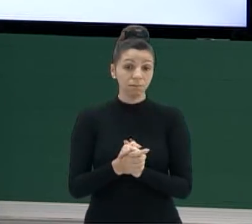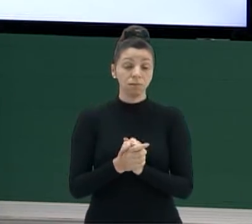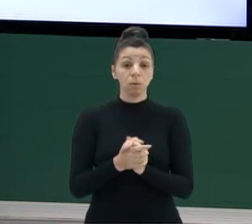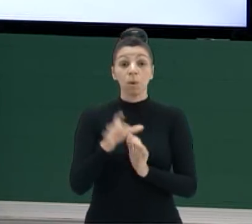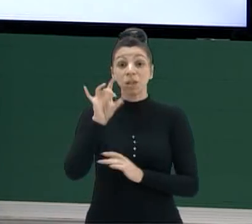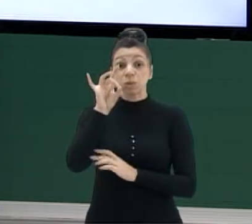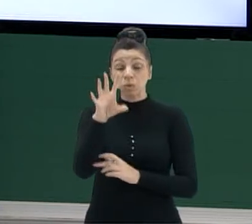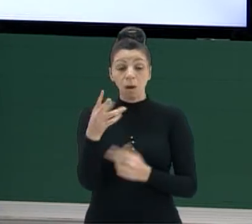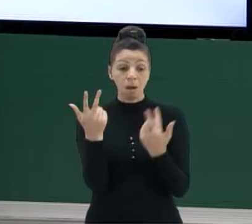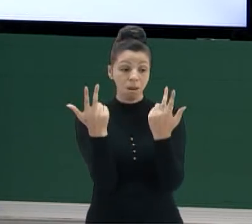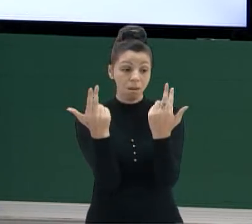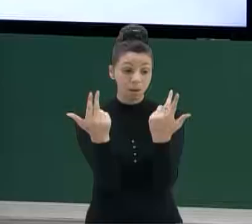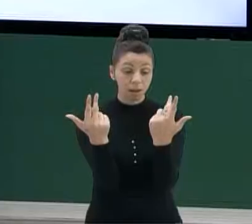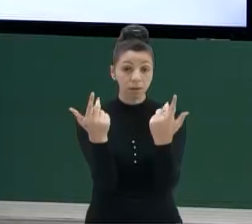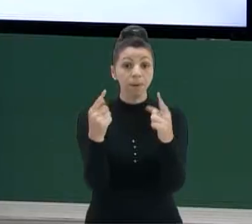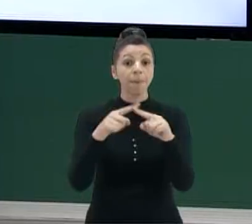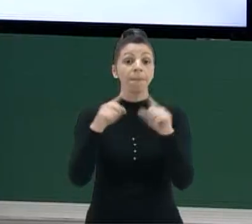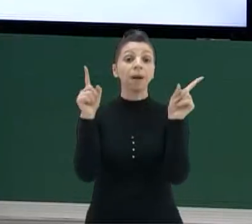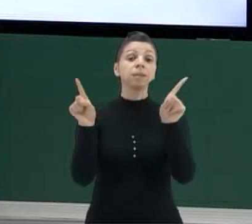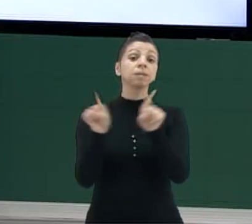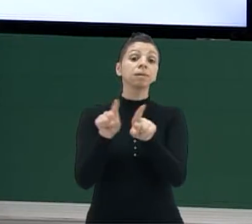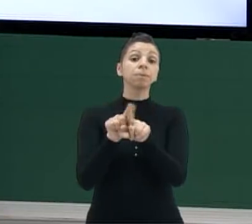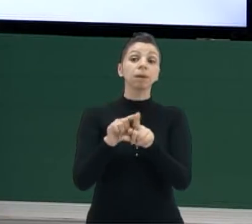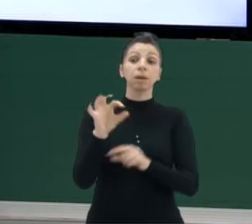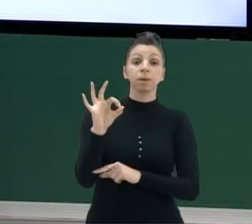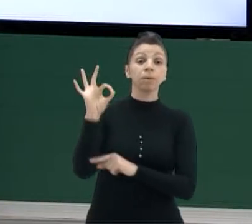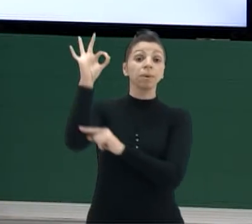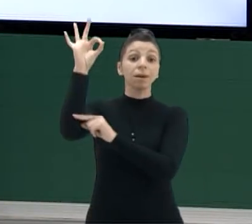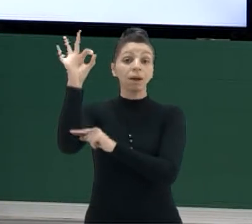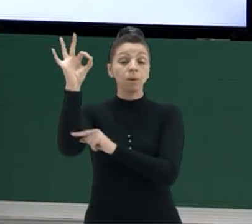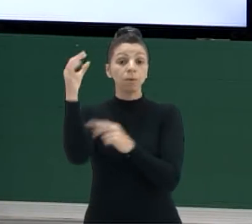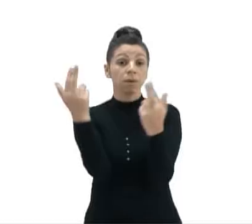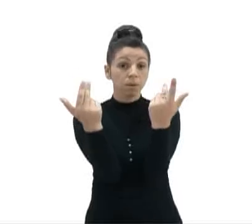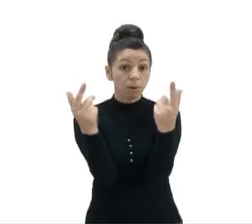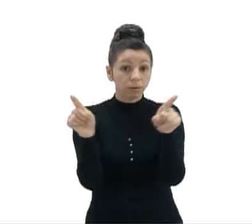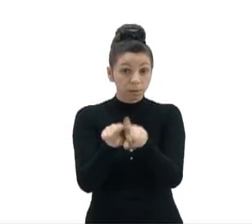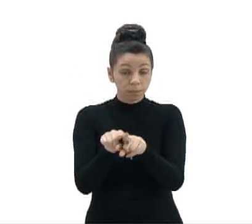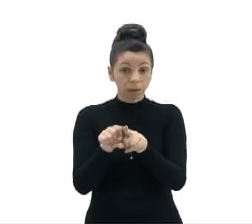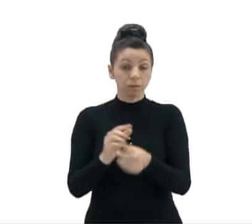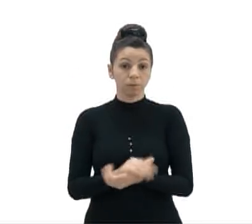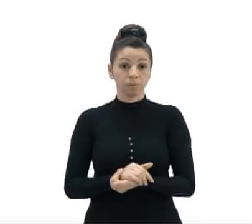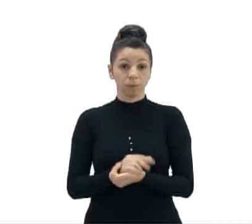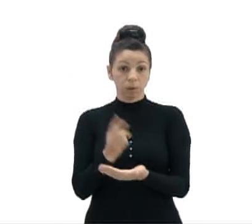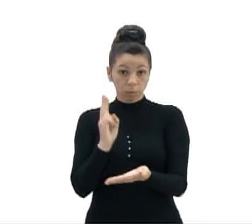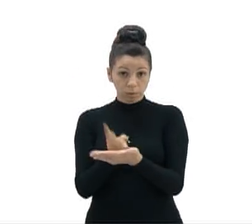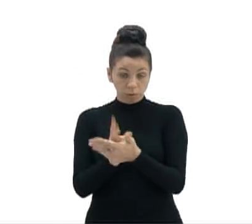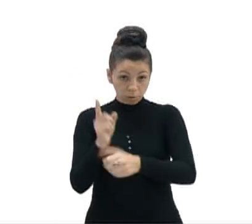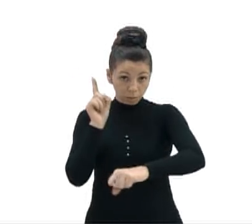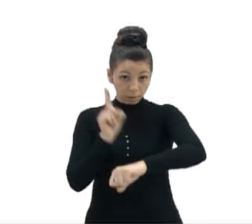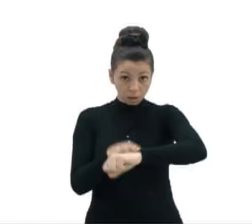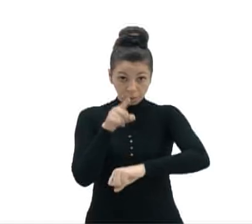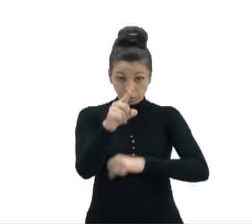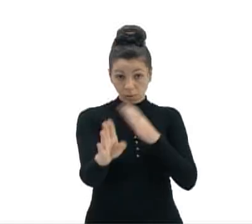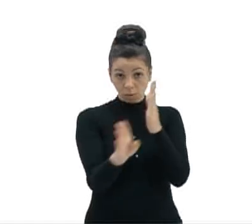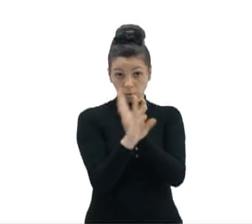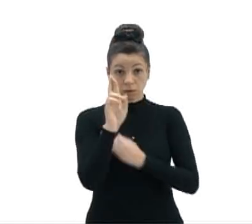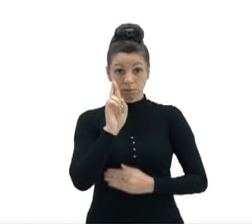só as letras, seu grau também. Vamos então continuar? Eu vou dar um tempo e vocês já vão fazer.